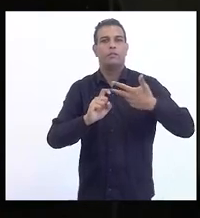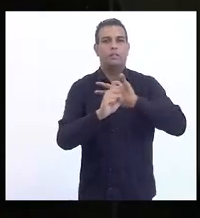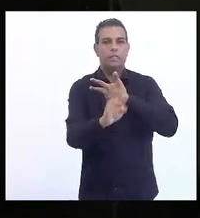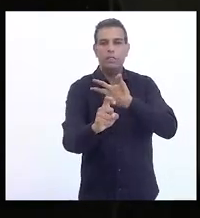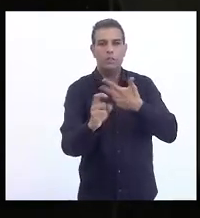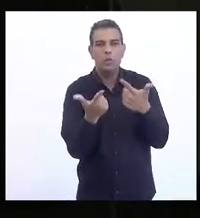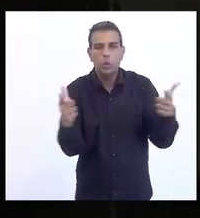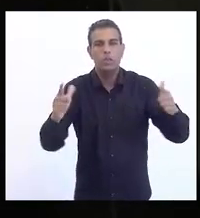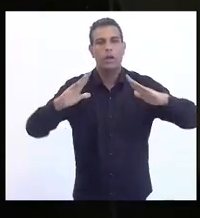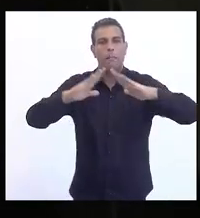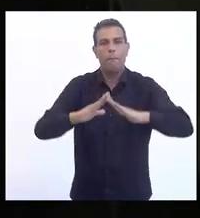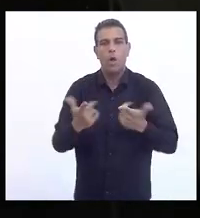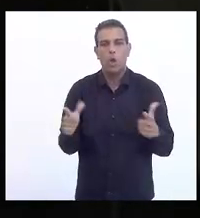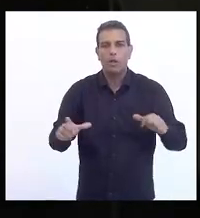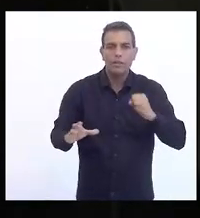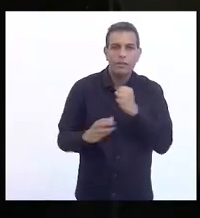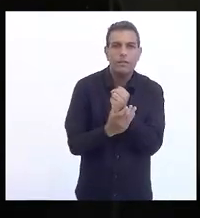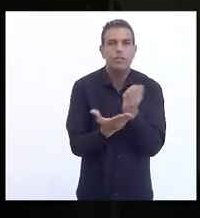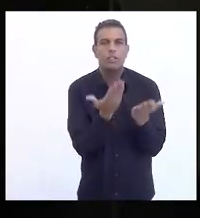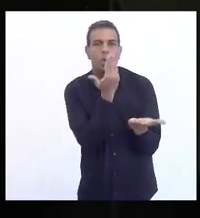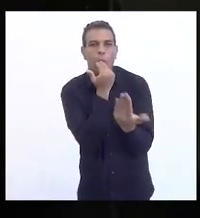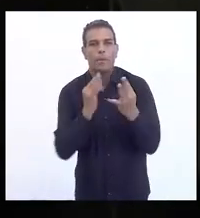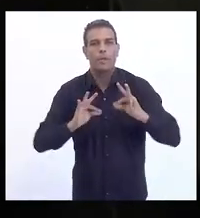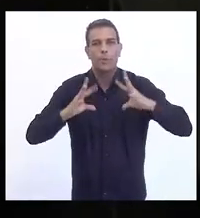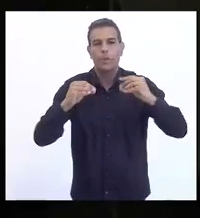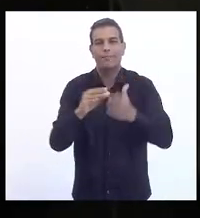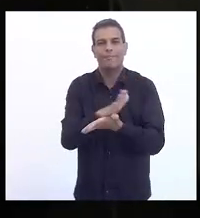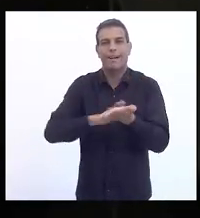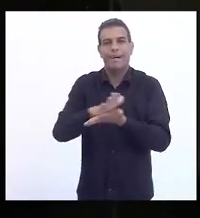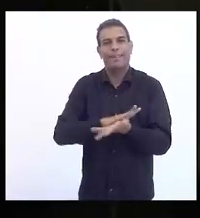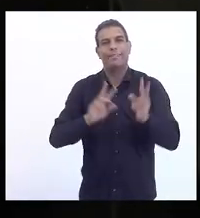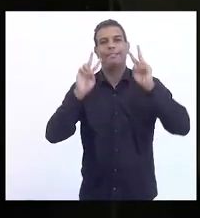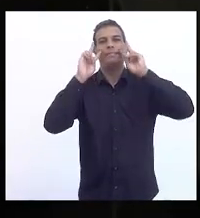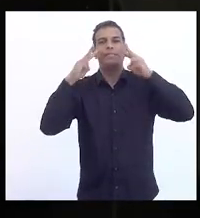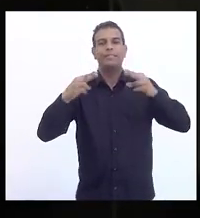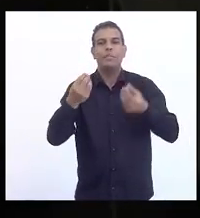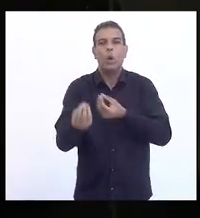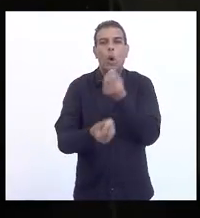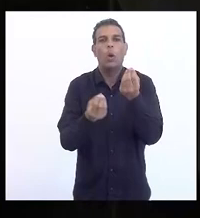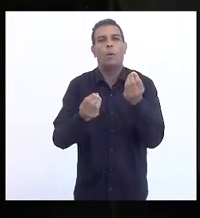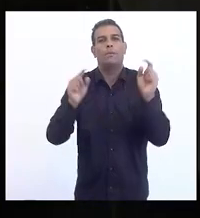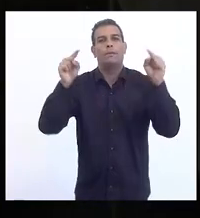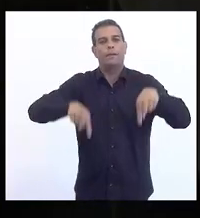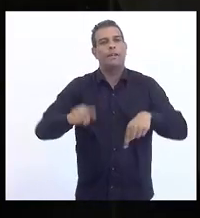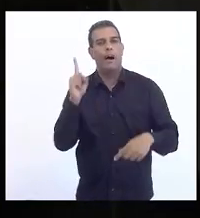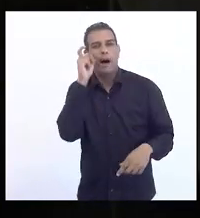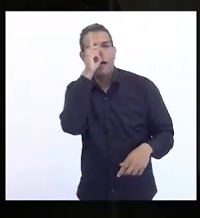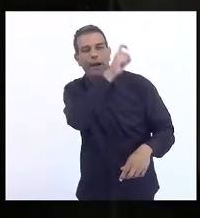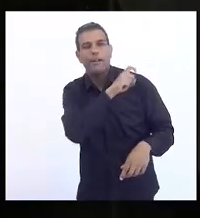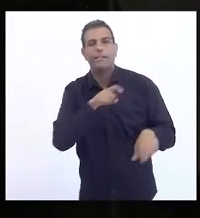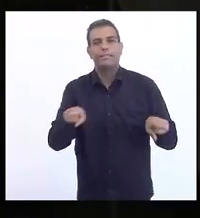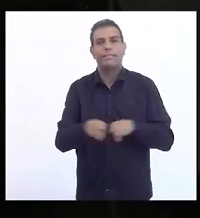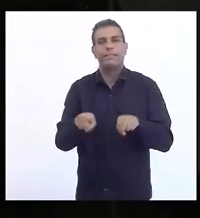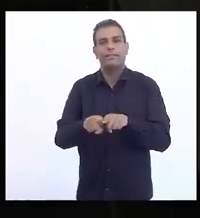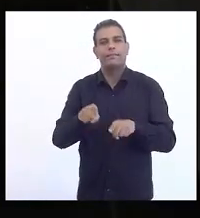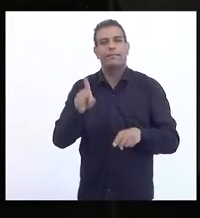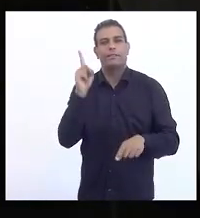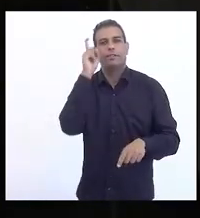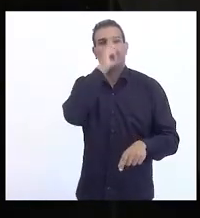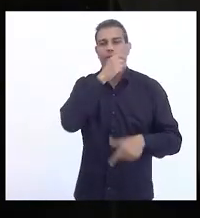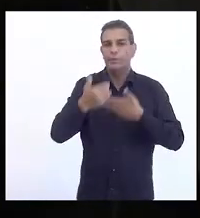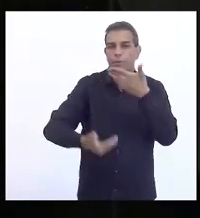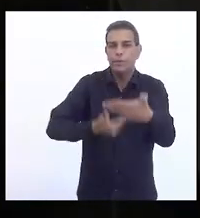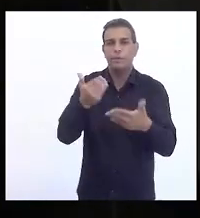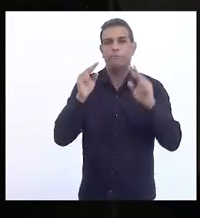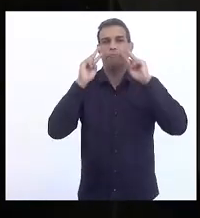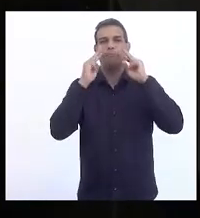sem moradia, sem garantir alimentação todo dia. Isso, sim, é uma condição absolutamente indispensável para a agenda do desenvolvimento.